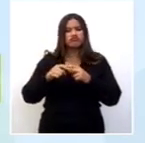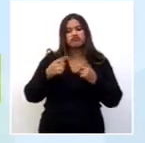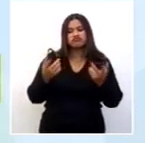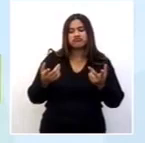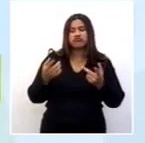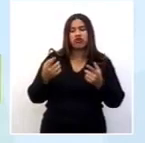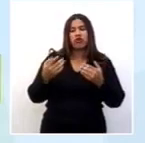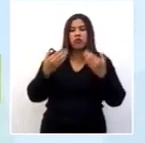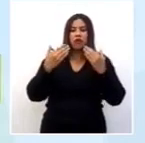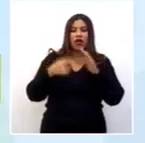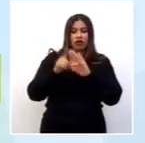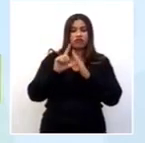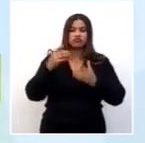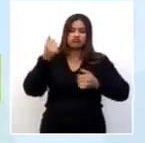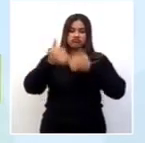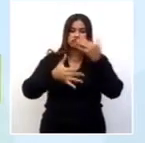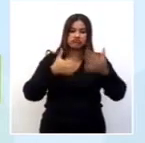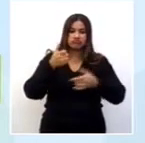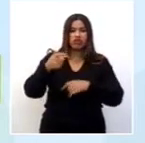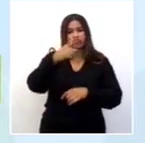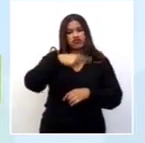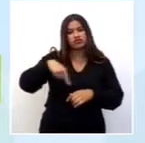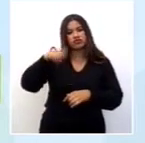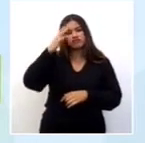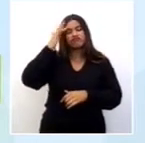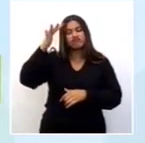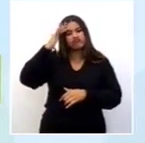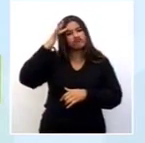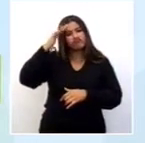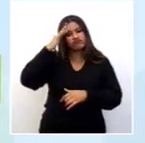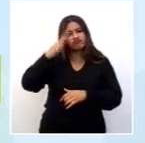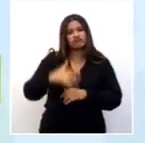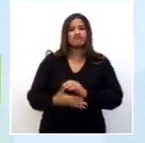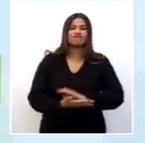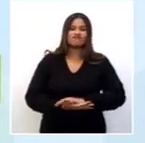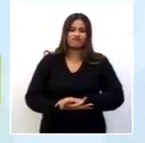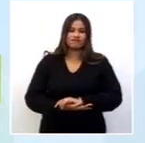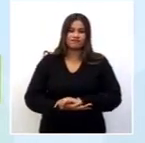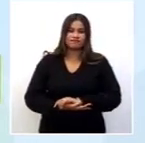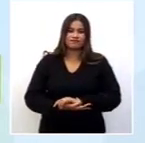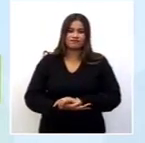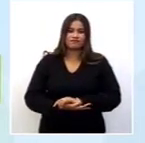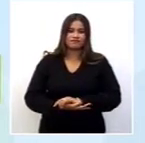apontados? Então, professor, você terá alguns minutos para realizar esta reflexão.